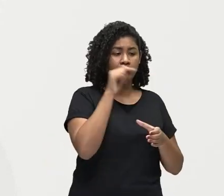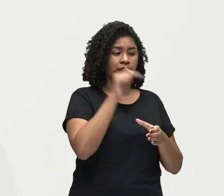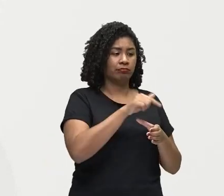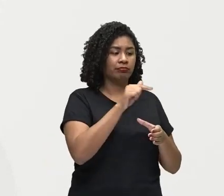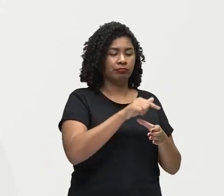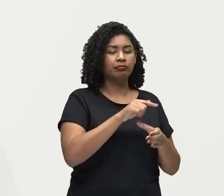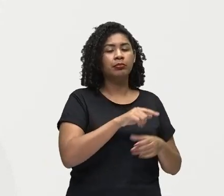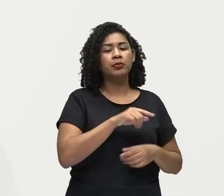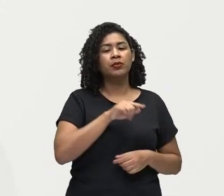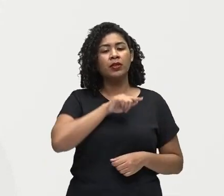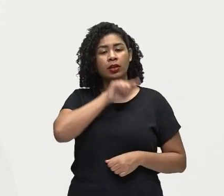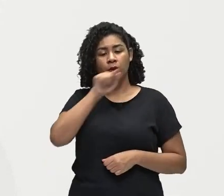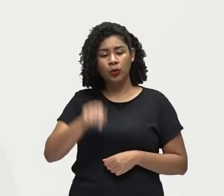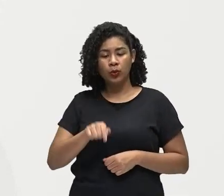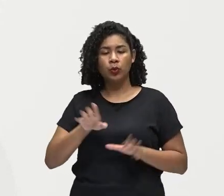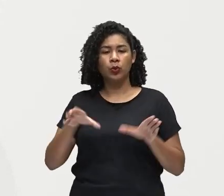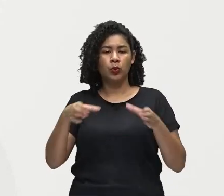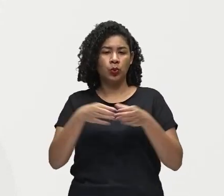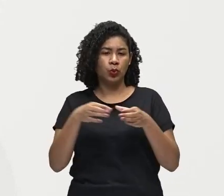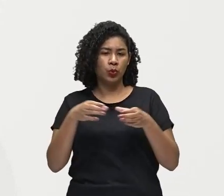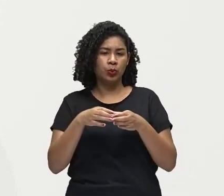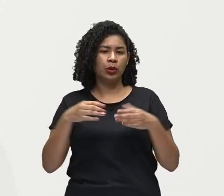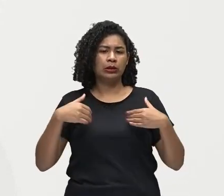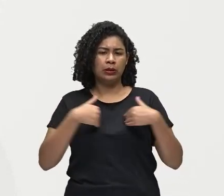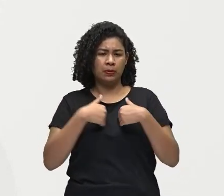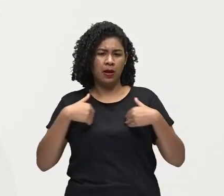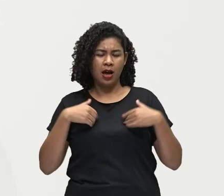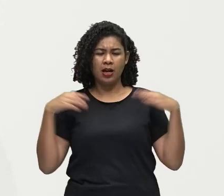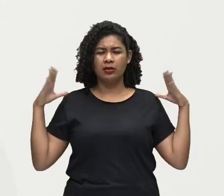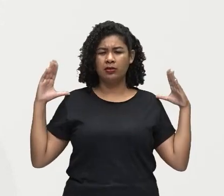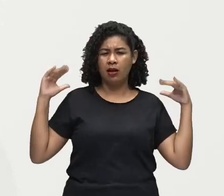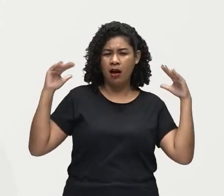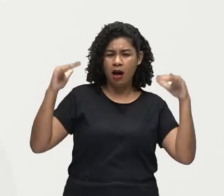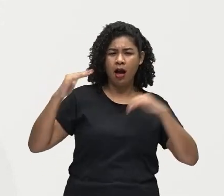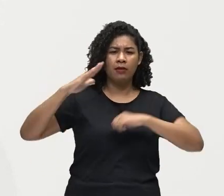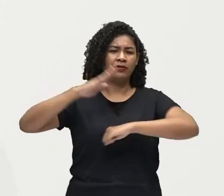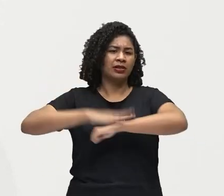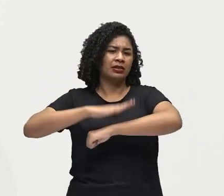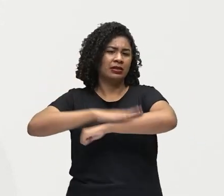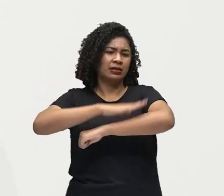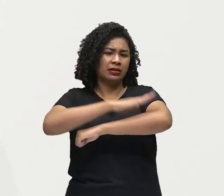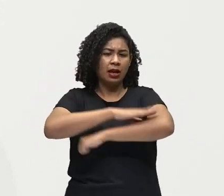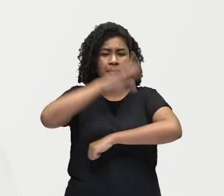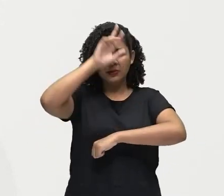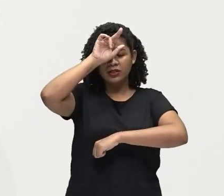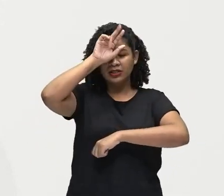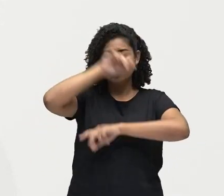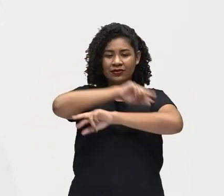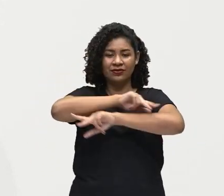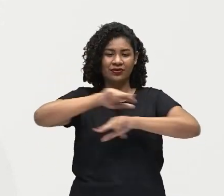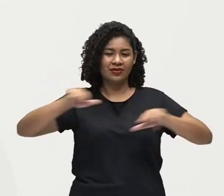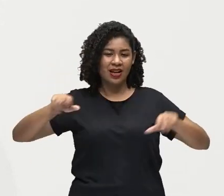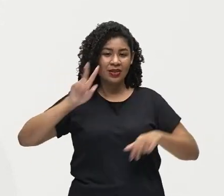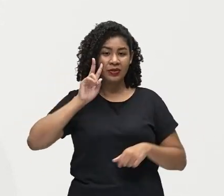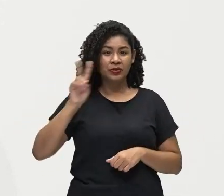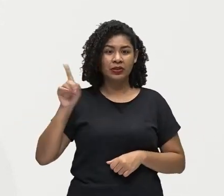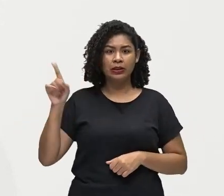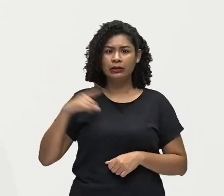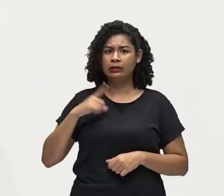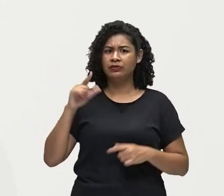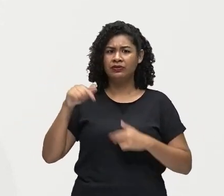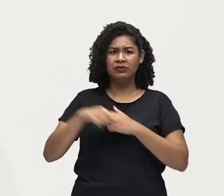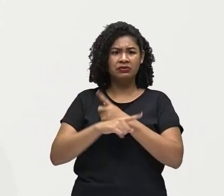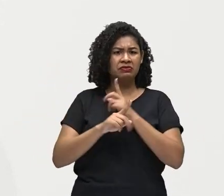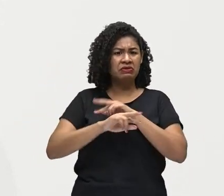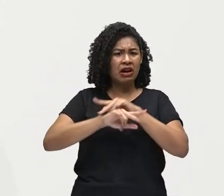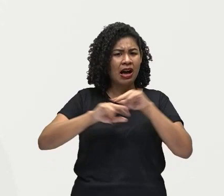ali para os animais herbívoros, para as aves, para os sapos e até mesmo para os insetos. E olha a quantidade de seta que a gente está observando